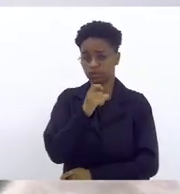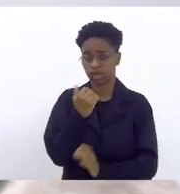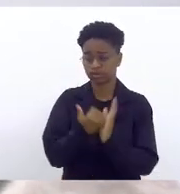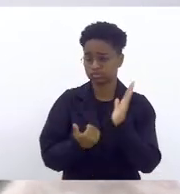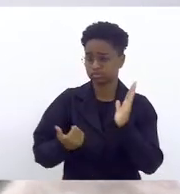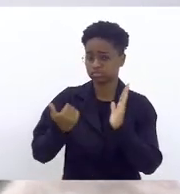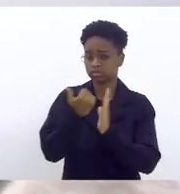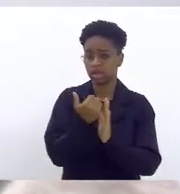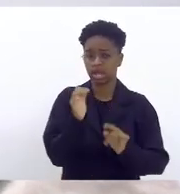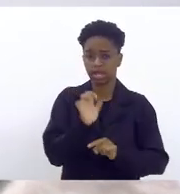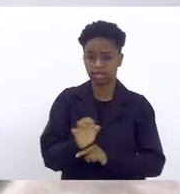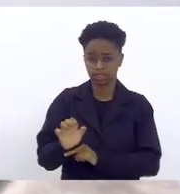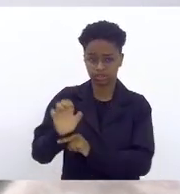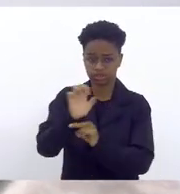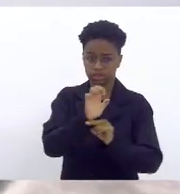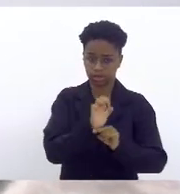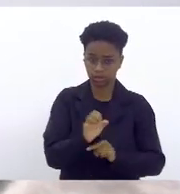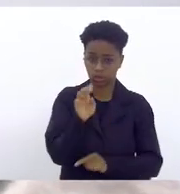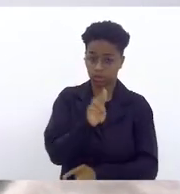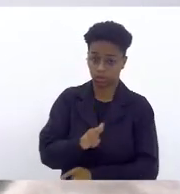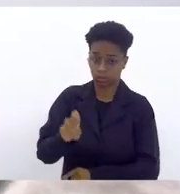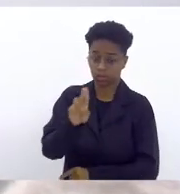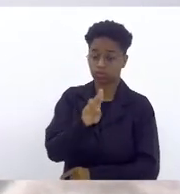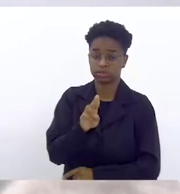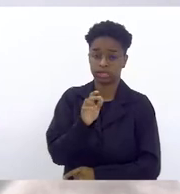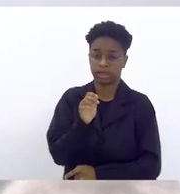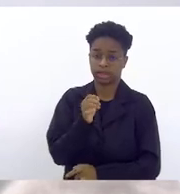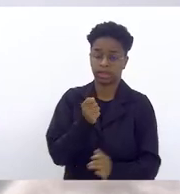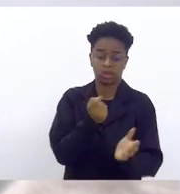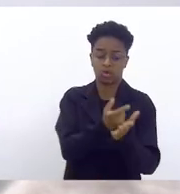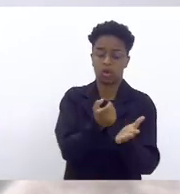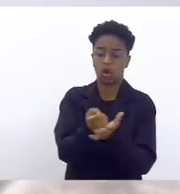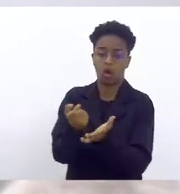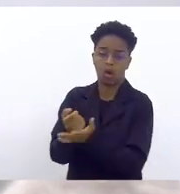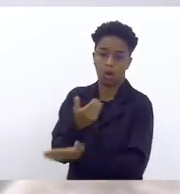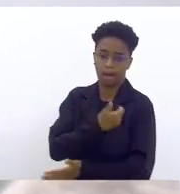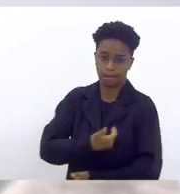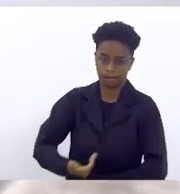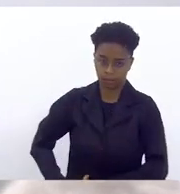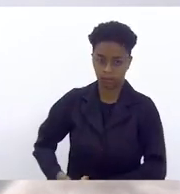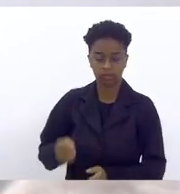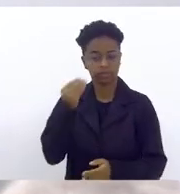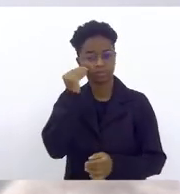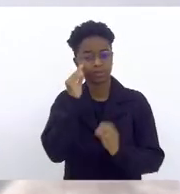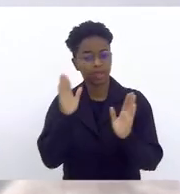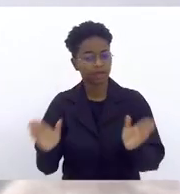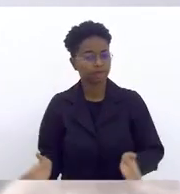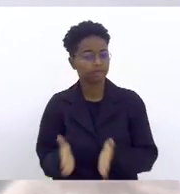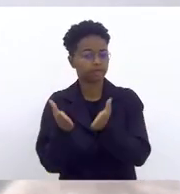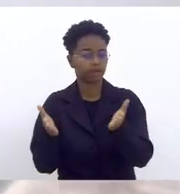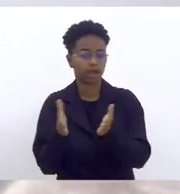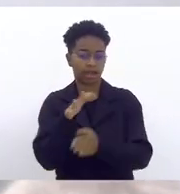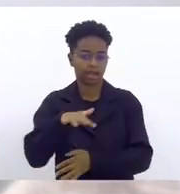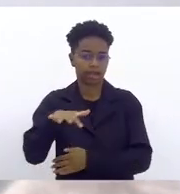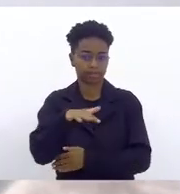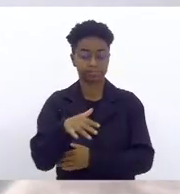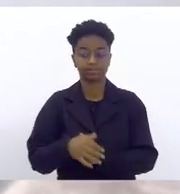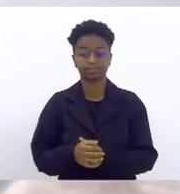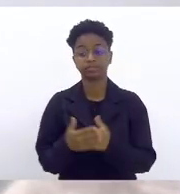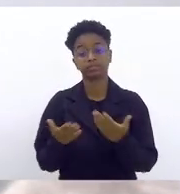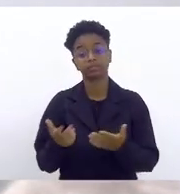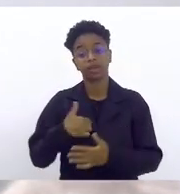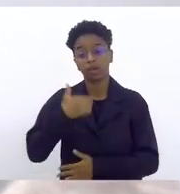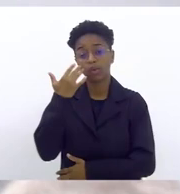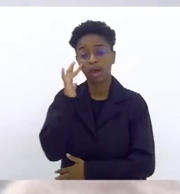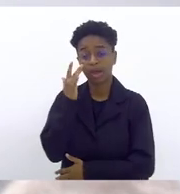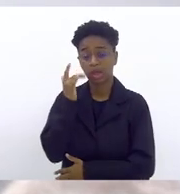dos Estados utilizaram suas compras públicas para incentivar esse setores Eu acho que eu